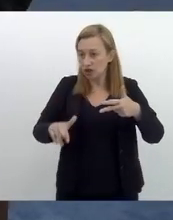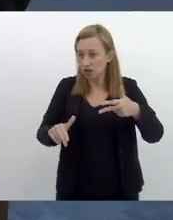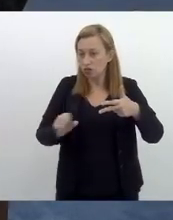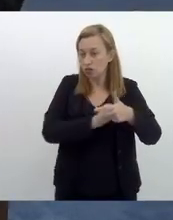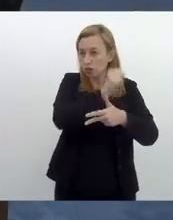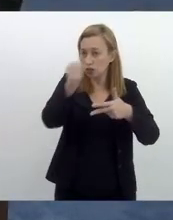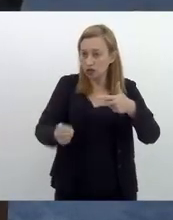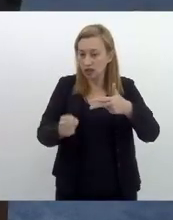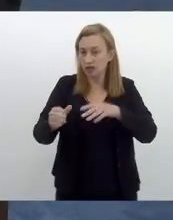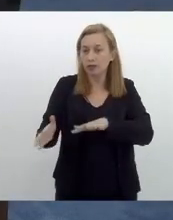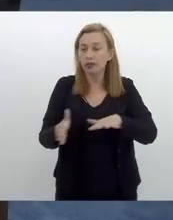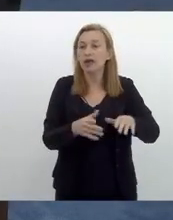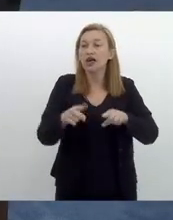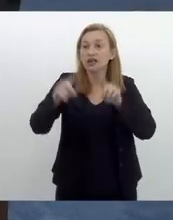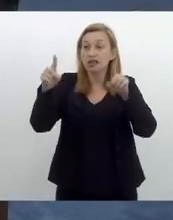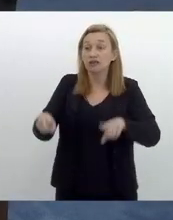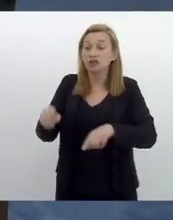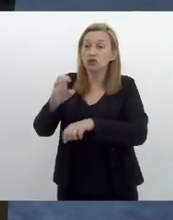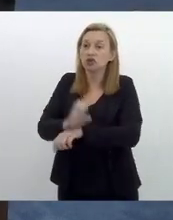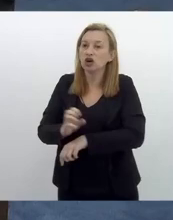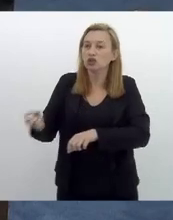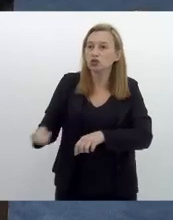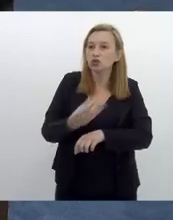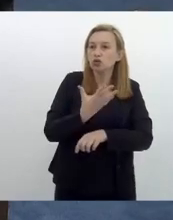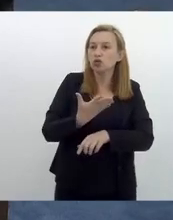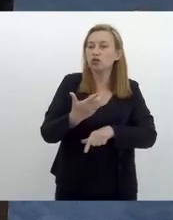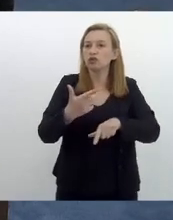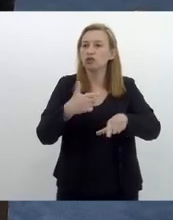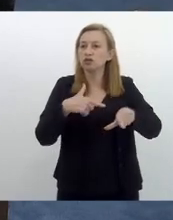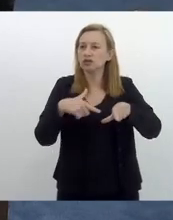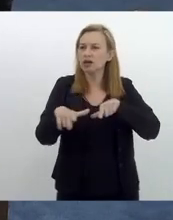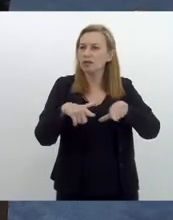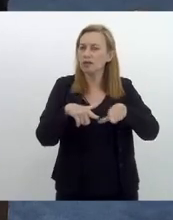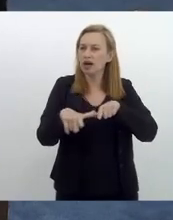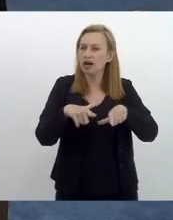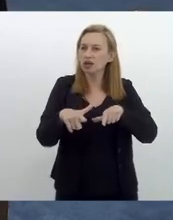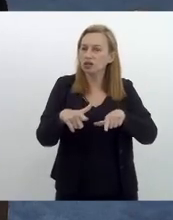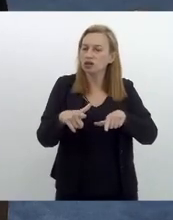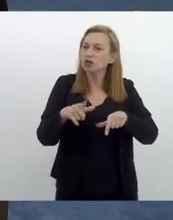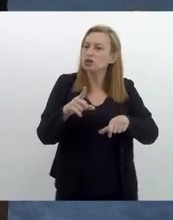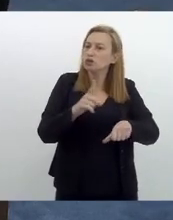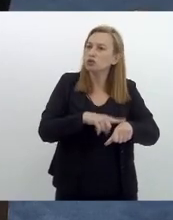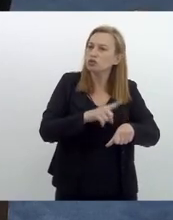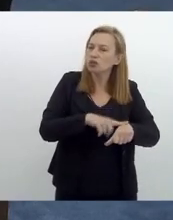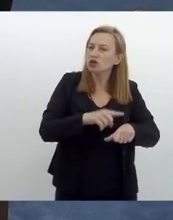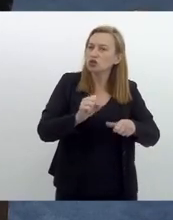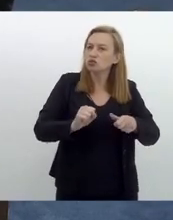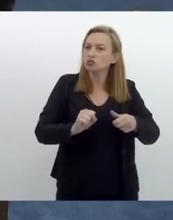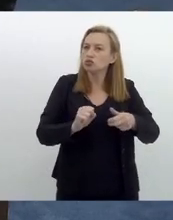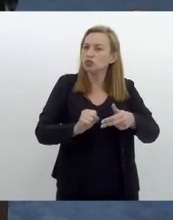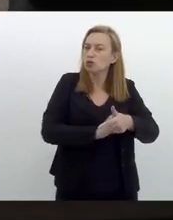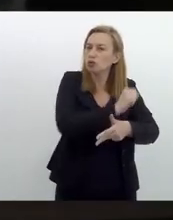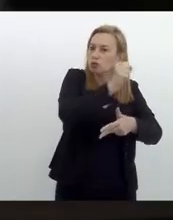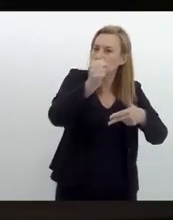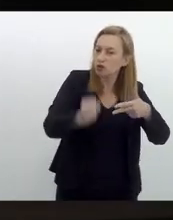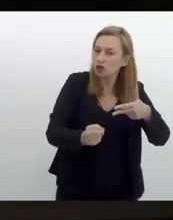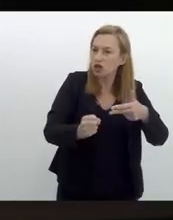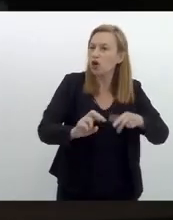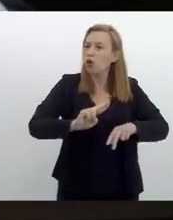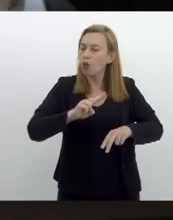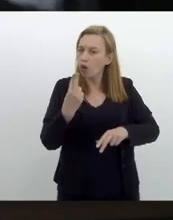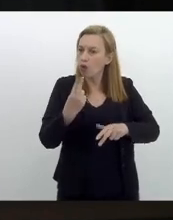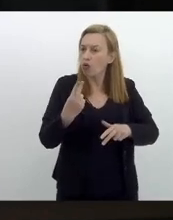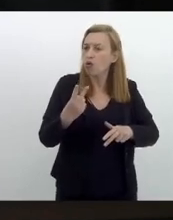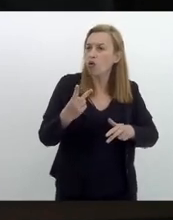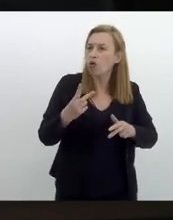o servidor estadual que ingressar em novo cargo efetivo no mesmo poder ou órgão do estado em virtude de concurso público